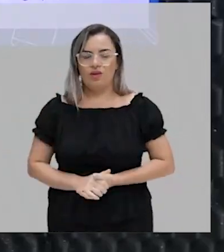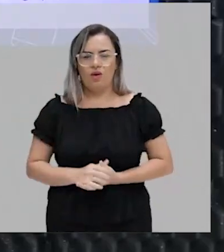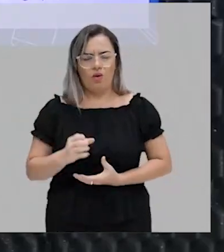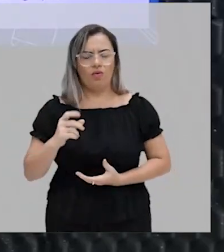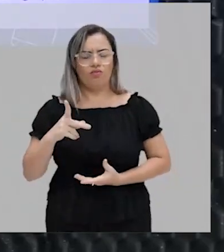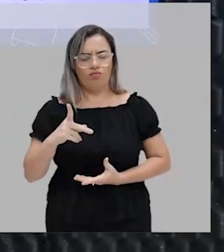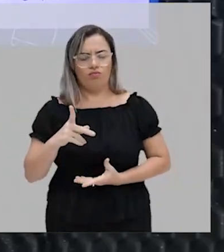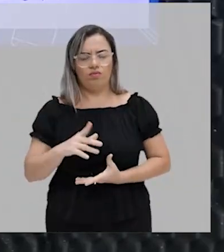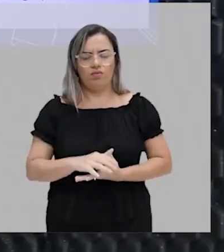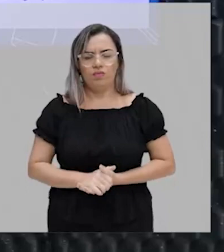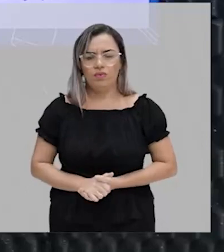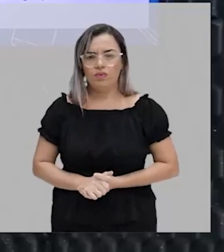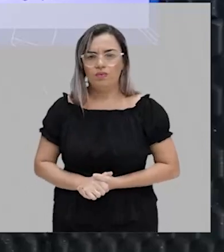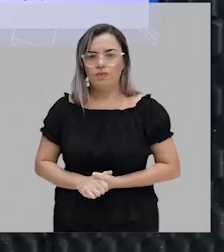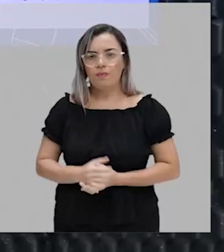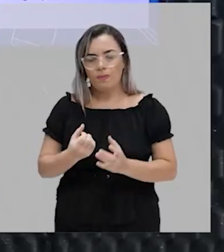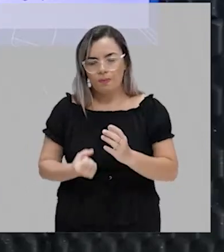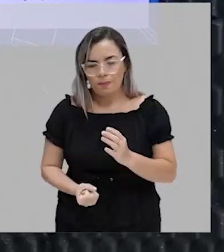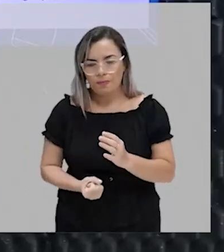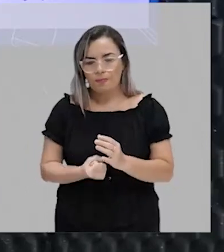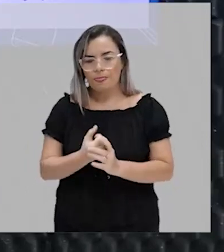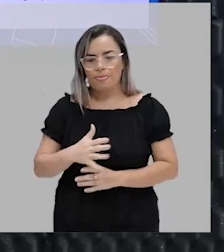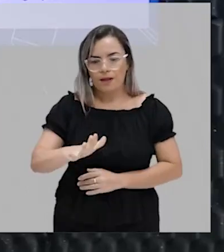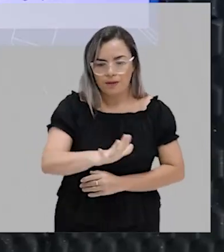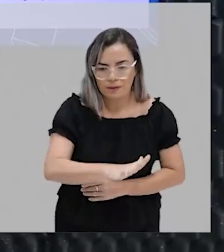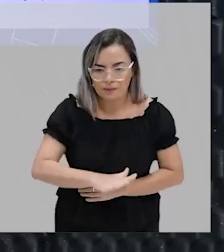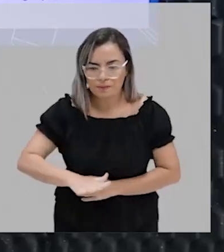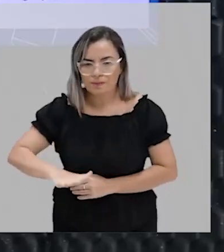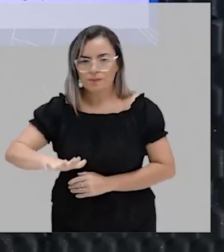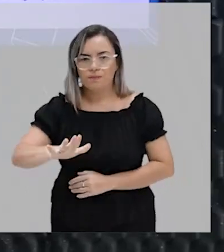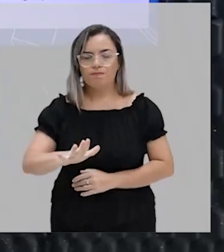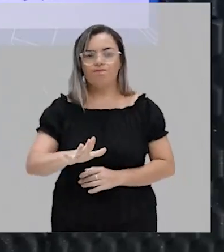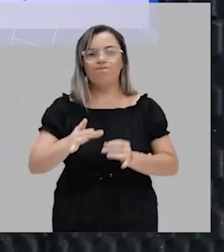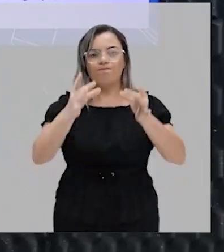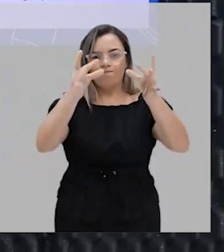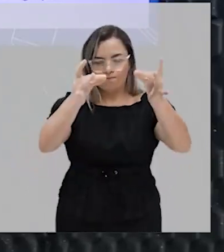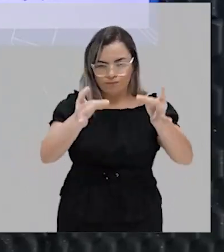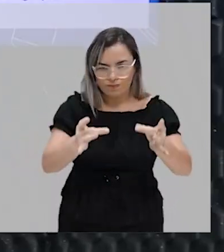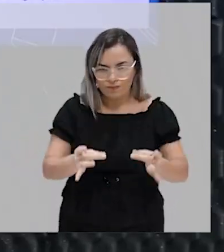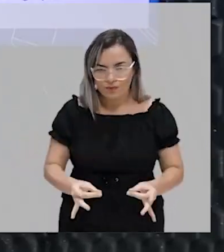Beleza? Então, vão surgir, como eu te disse, esses espaços específicos